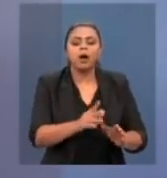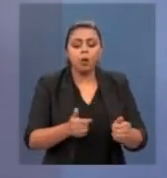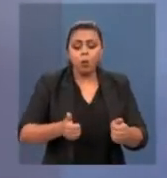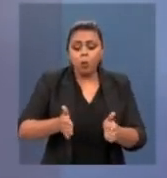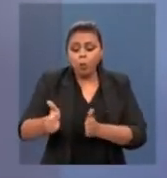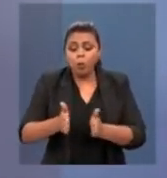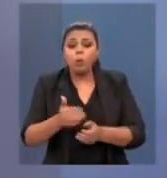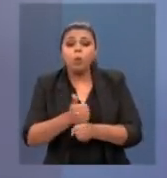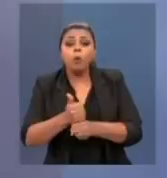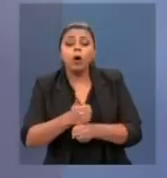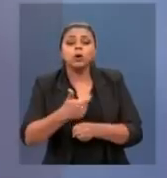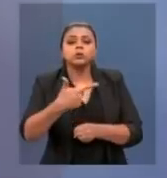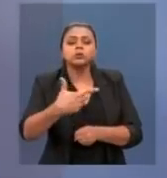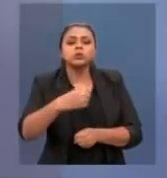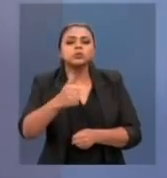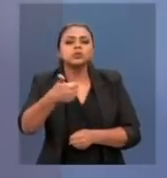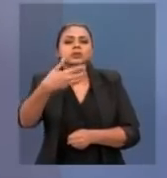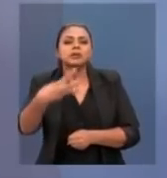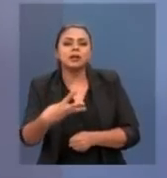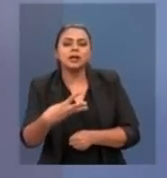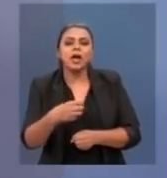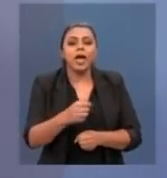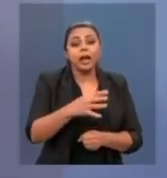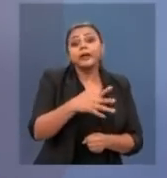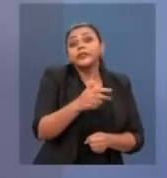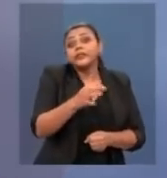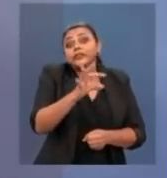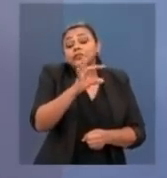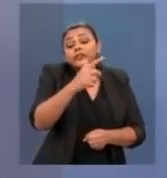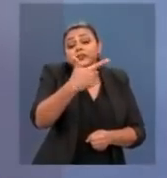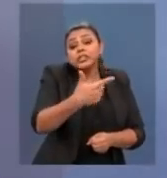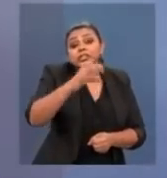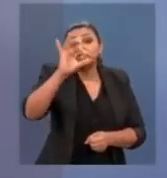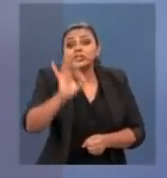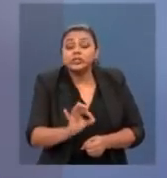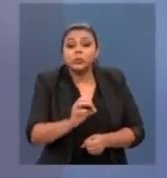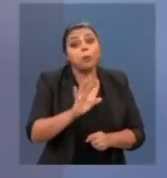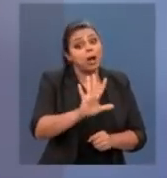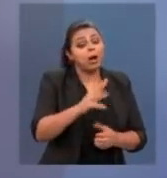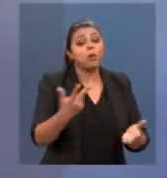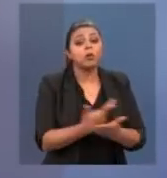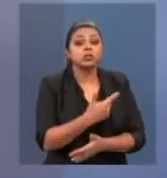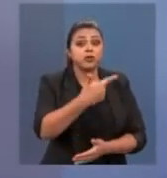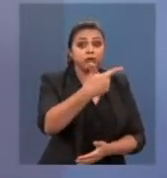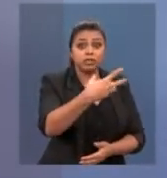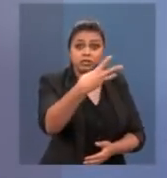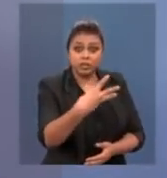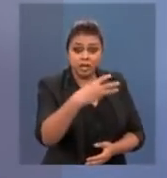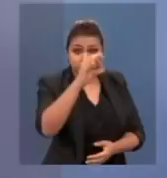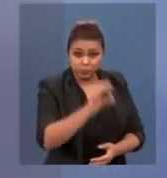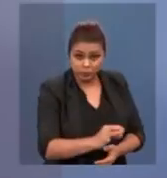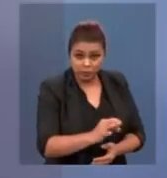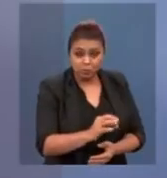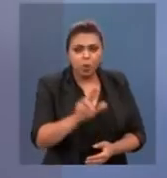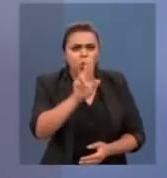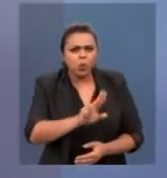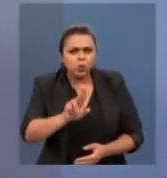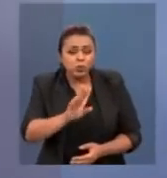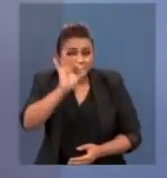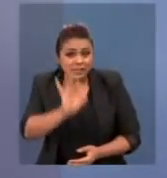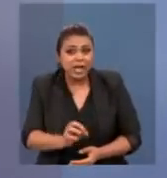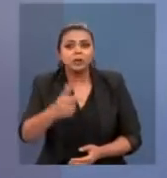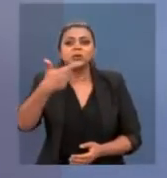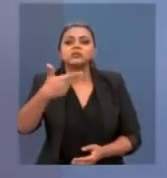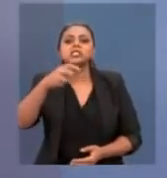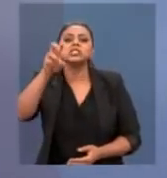com 22 por cento aplicado deveria ser 25 11 em 2014 23 de novo no ano de 2015 21% no